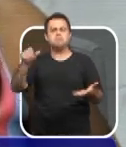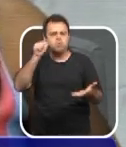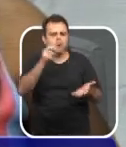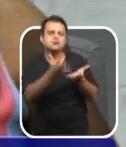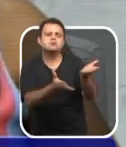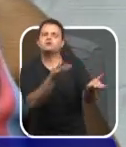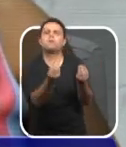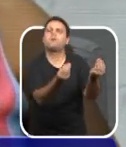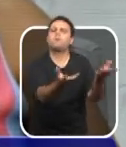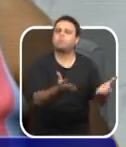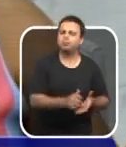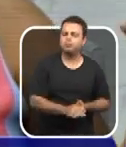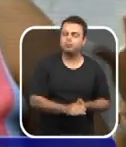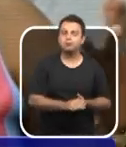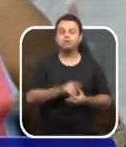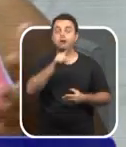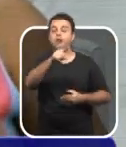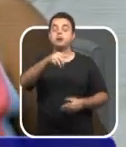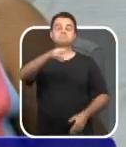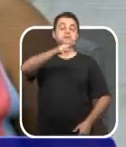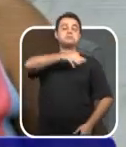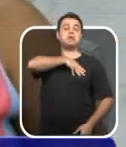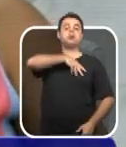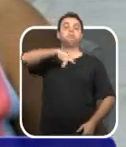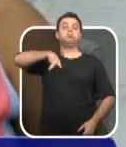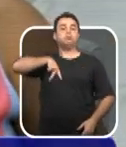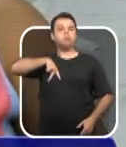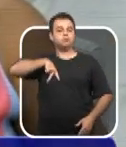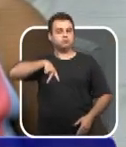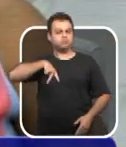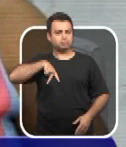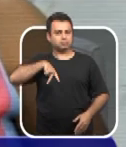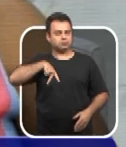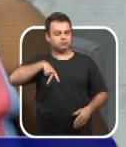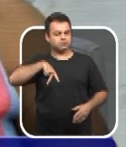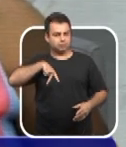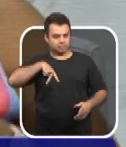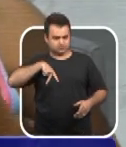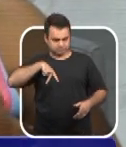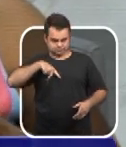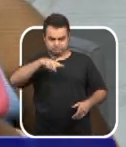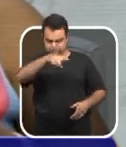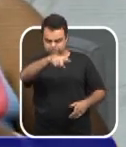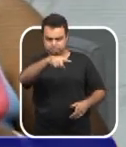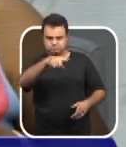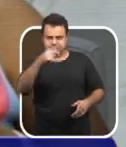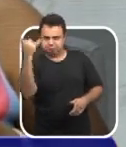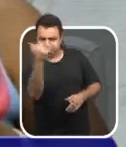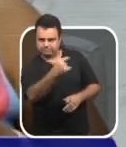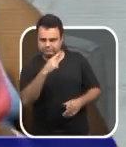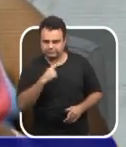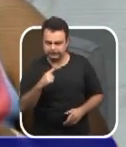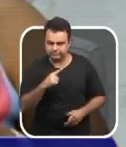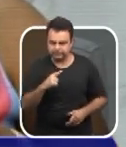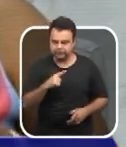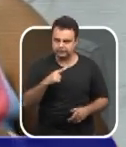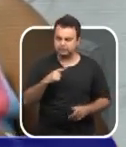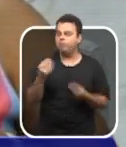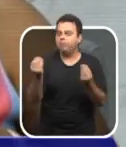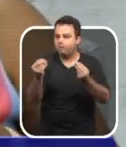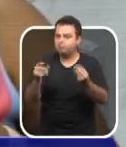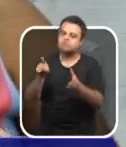de 180? Então, você tem que ter informação e falar, ó, meu trabalho está valendo a pena, vou continuar,